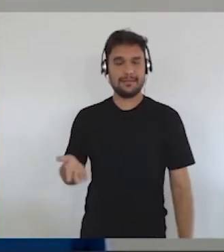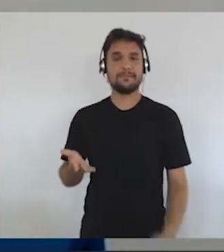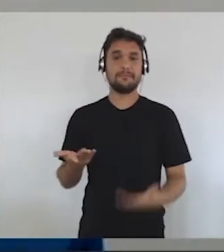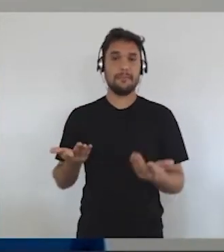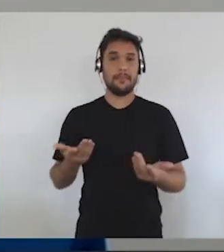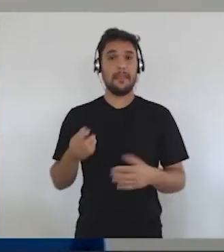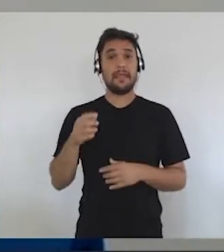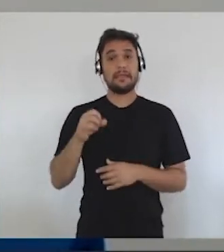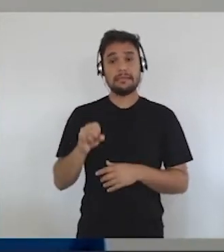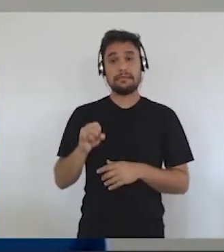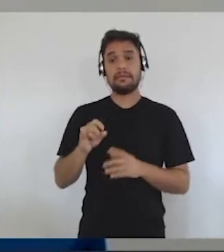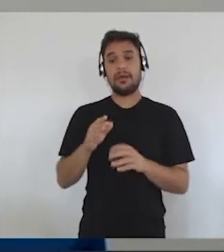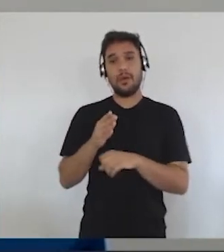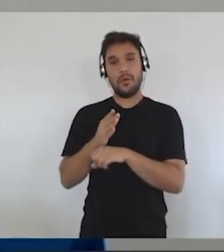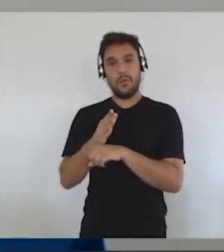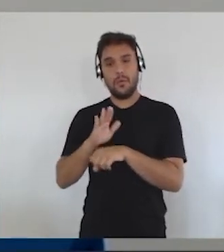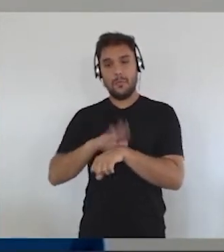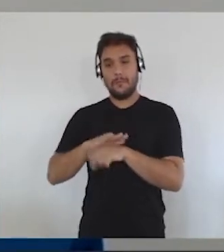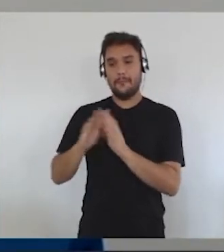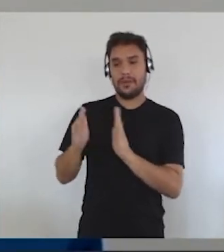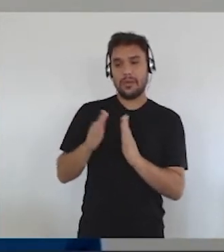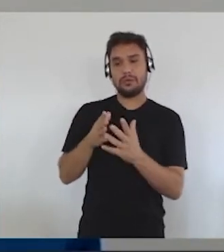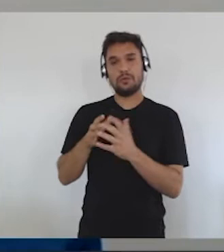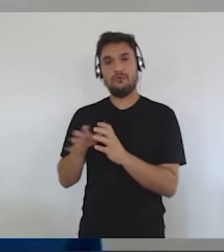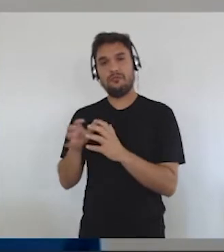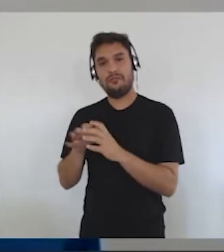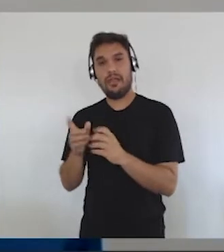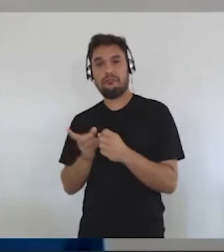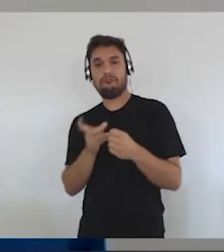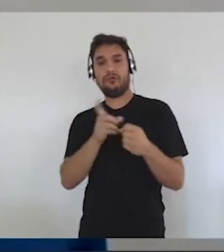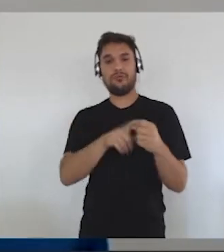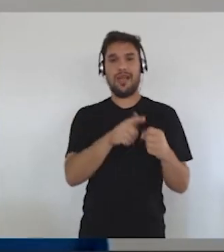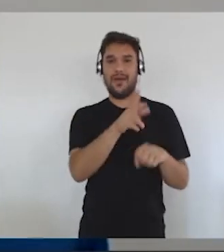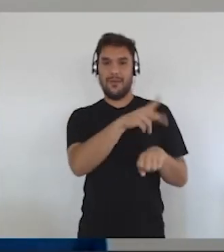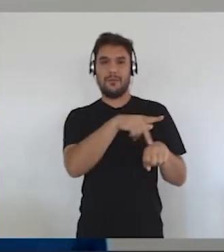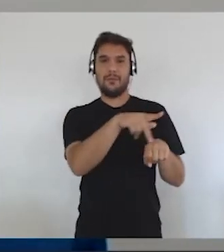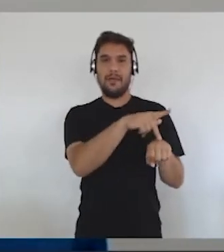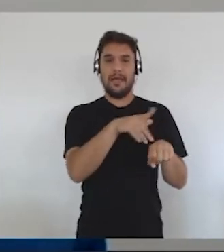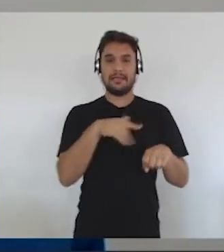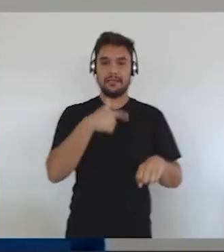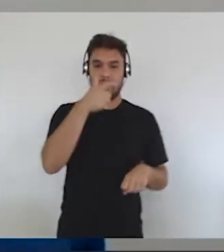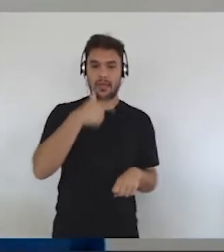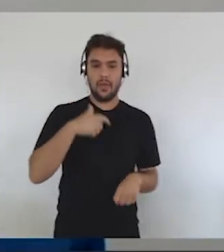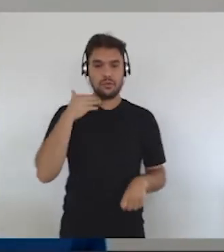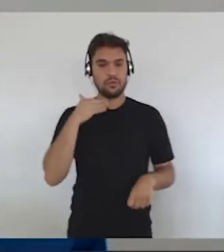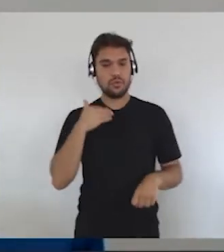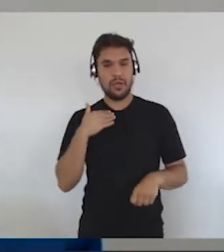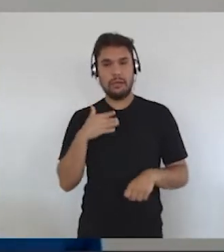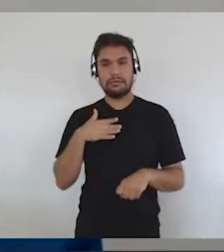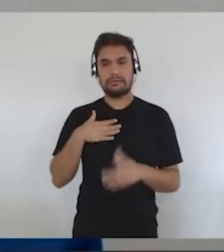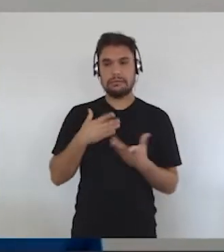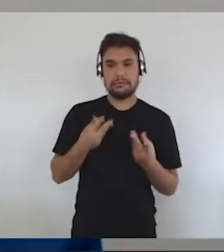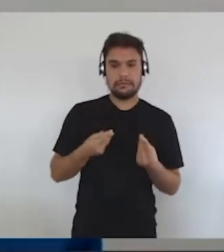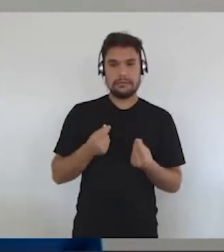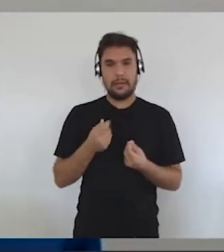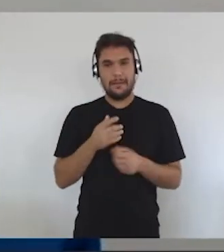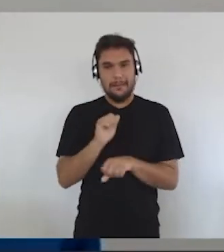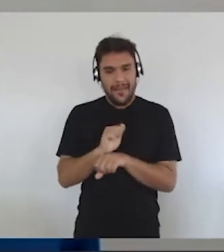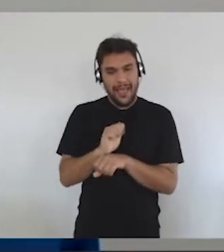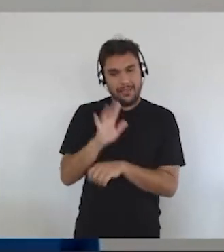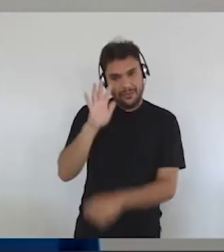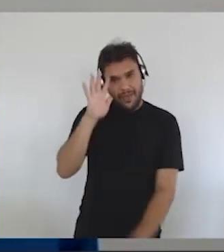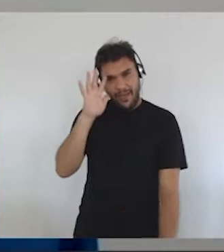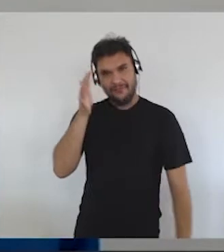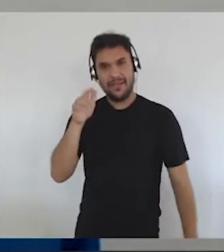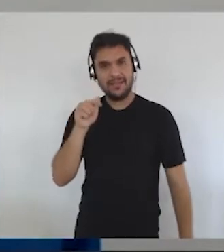Se depois do estágio de convivência, com o retorno da família para o exterior, o juiz estivesse ali em fase de sentenciamento, como